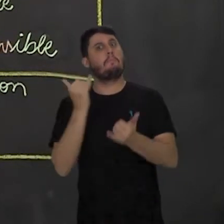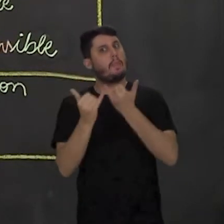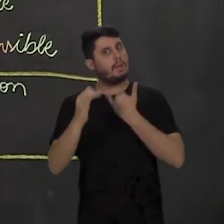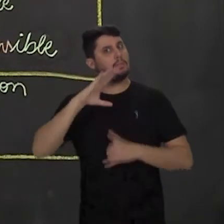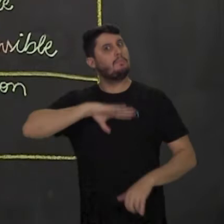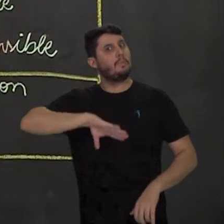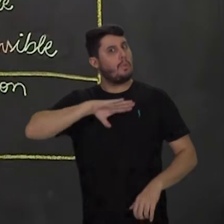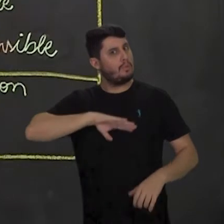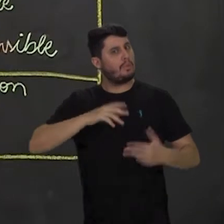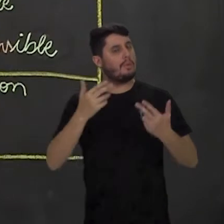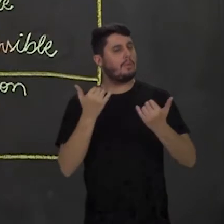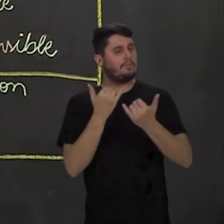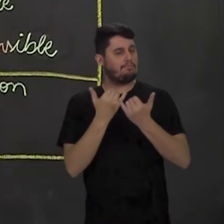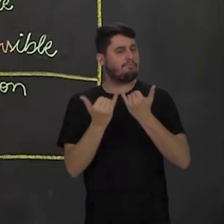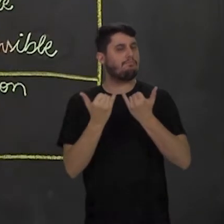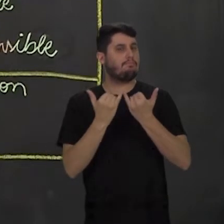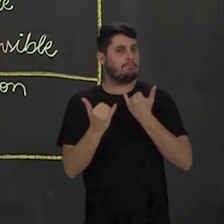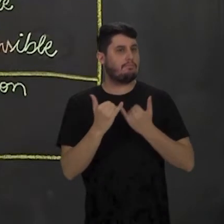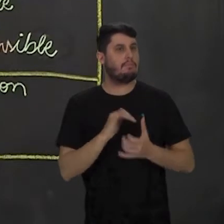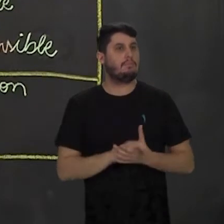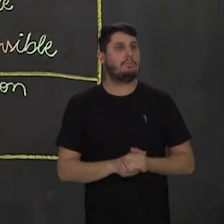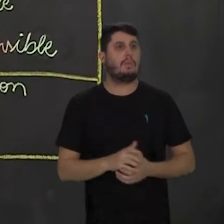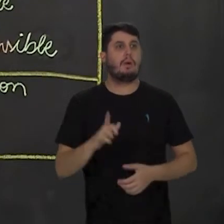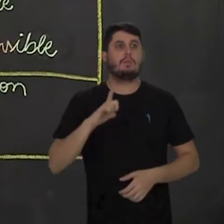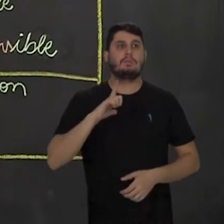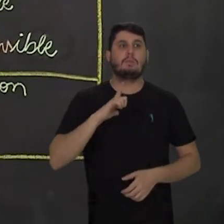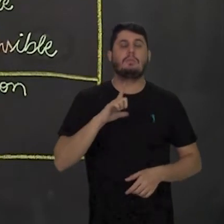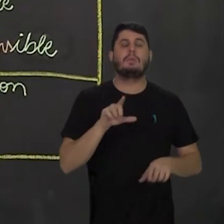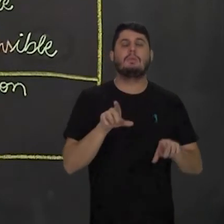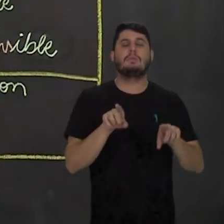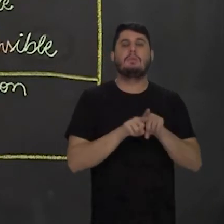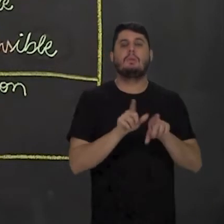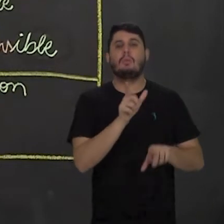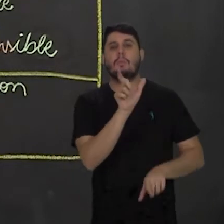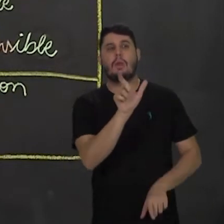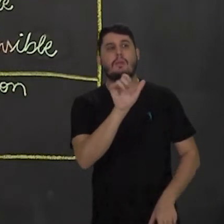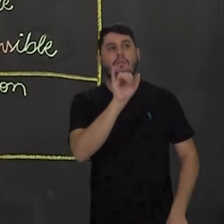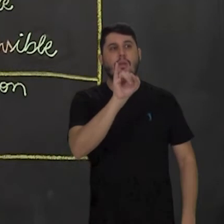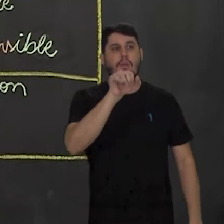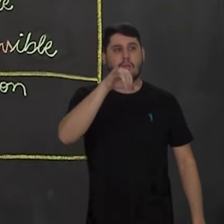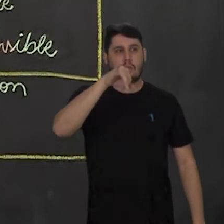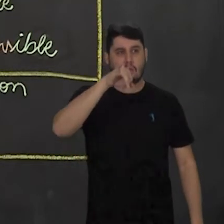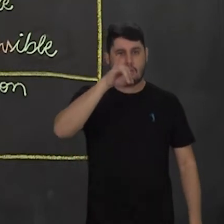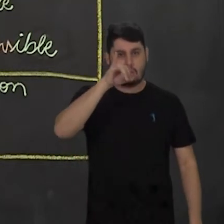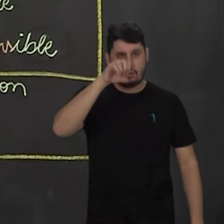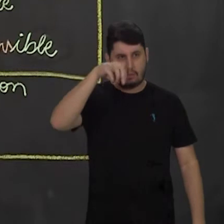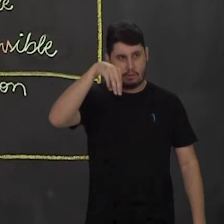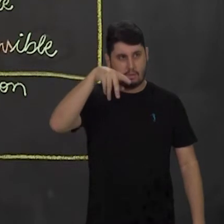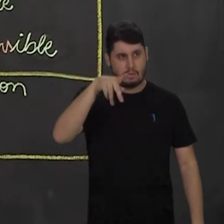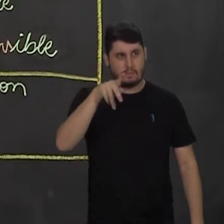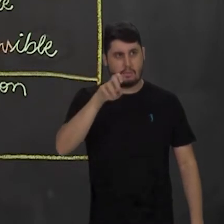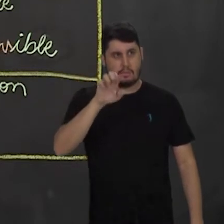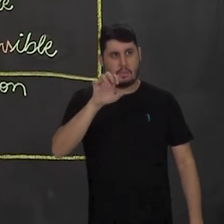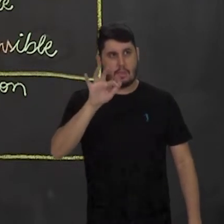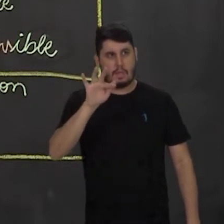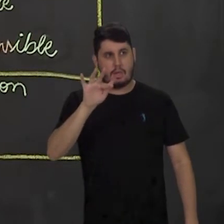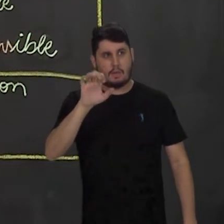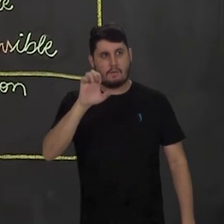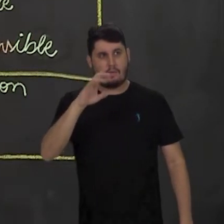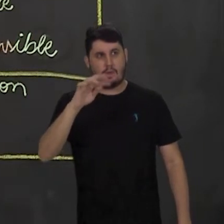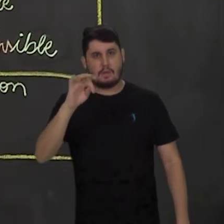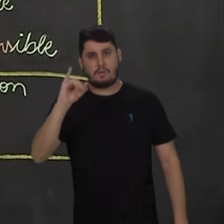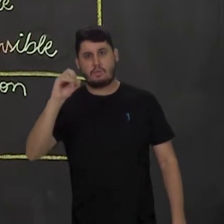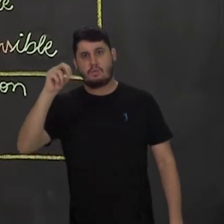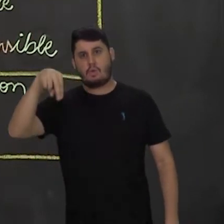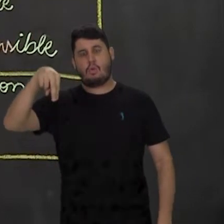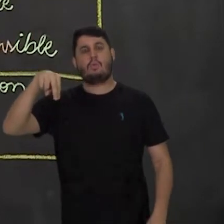inglês. Eu tenho um outro que é ó, perfection, perfeição. Mesma coisa em português. Se você colocar o im antes, vira imperfeição.